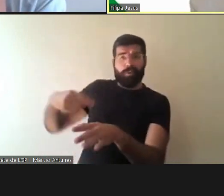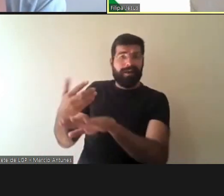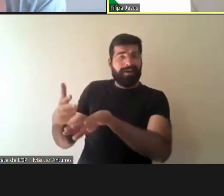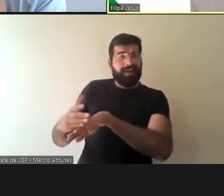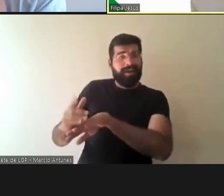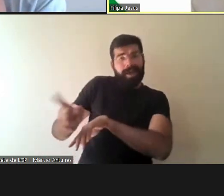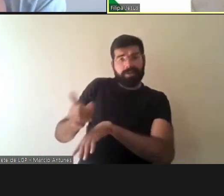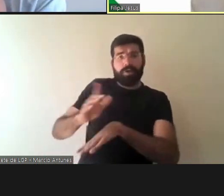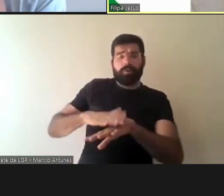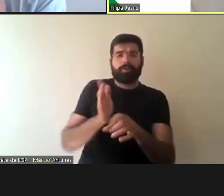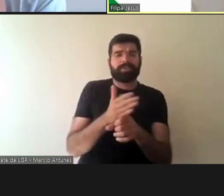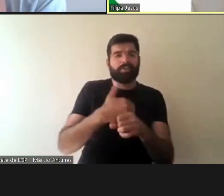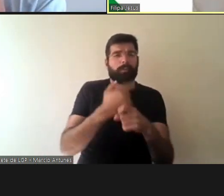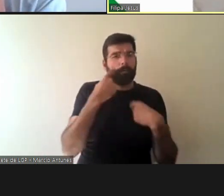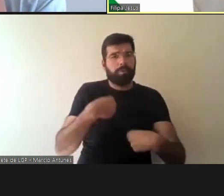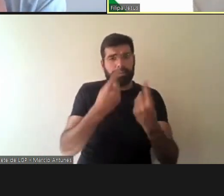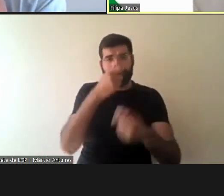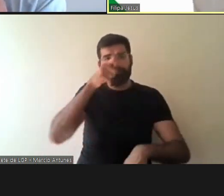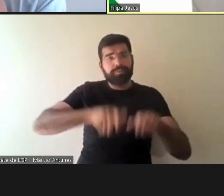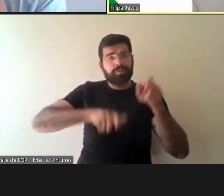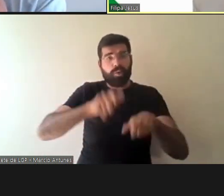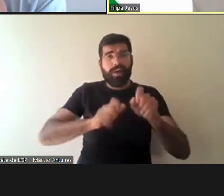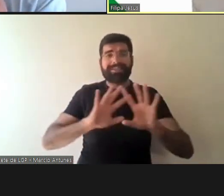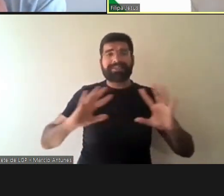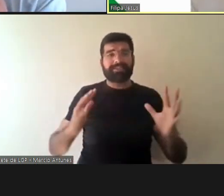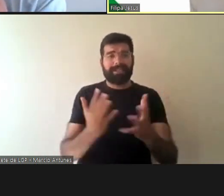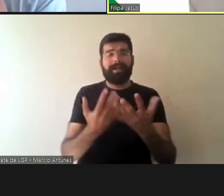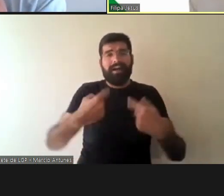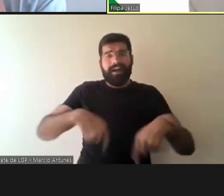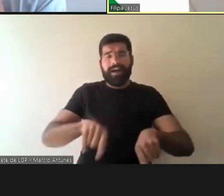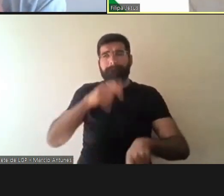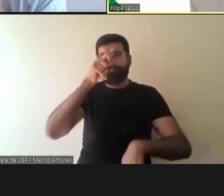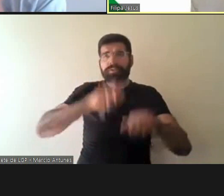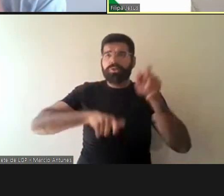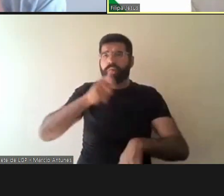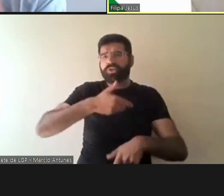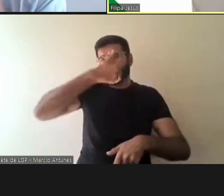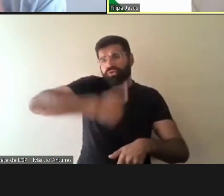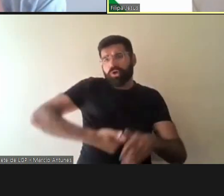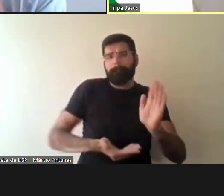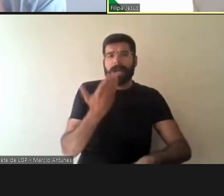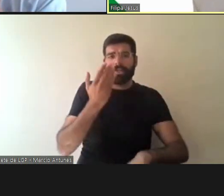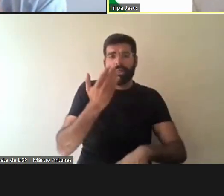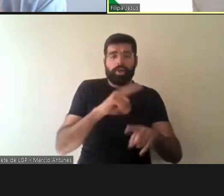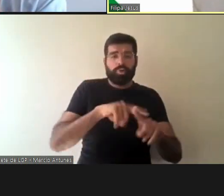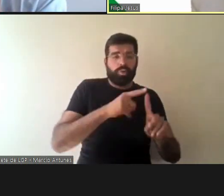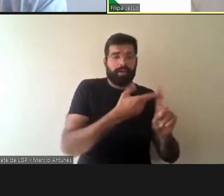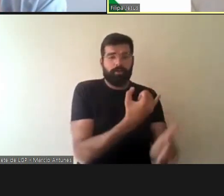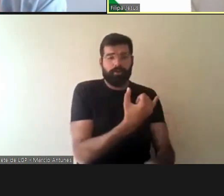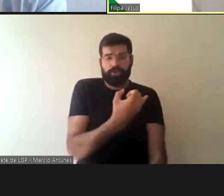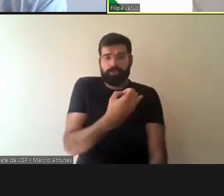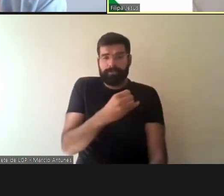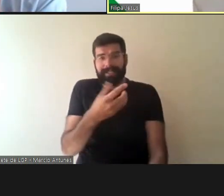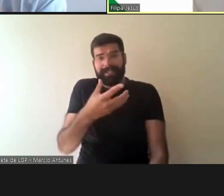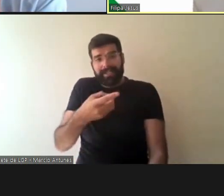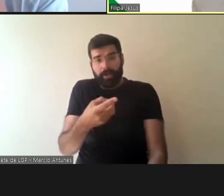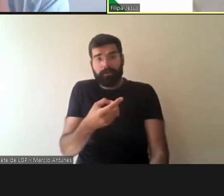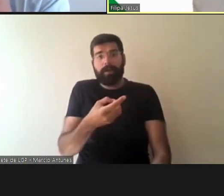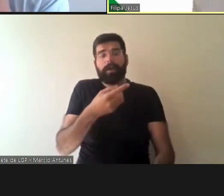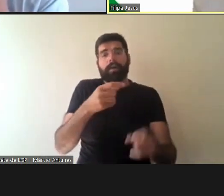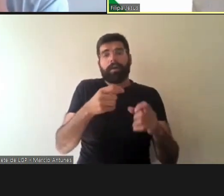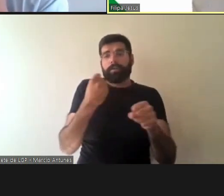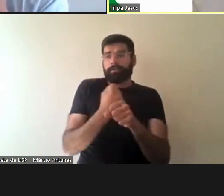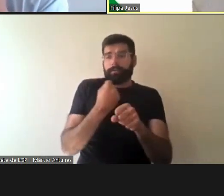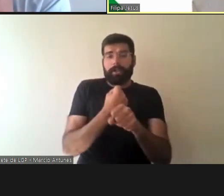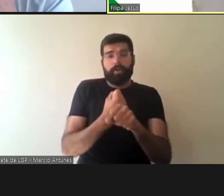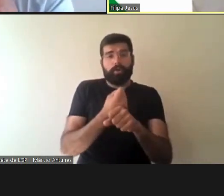tem uma população genericamente mais qualificada. Em 2019, 70% dos trabalhadores que exercem funções públicas